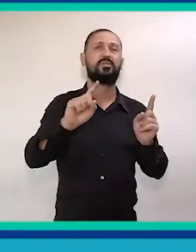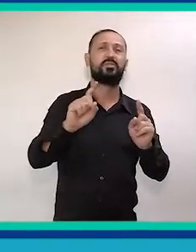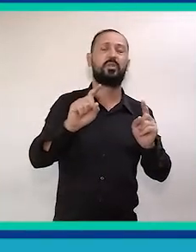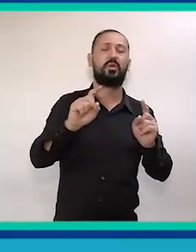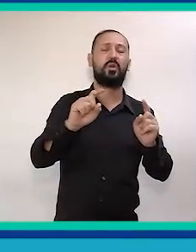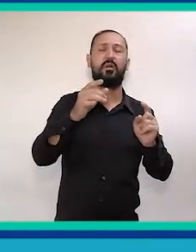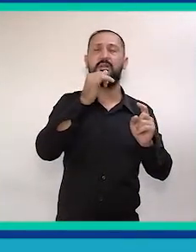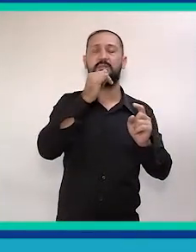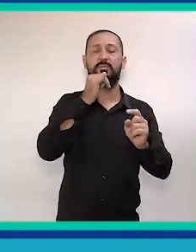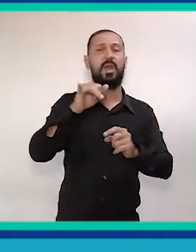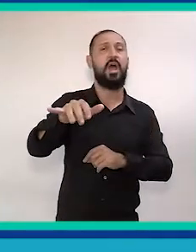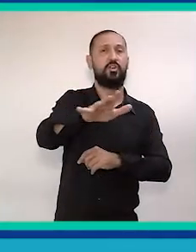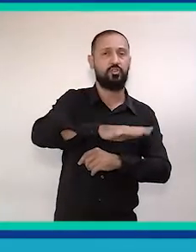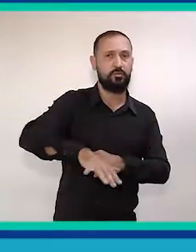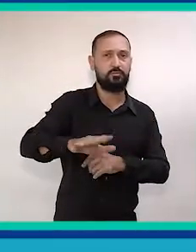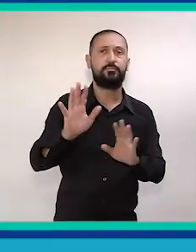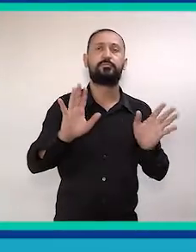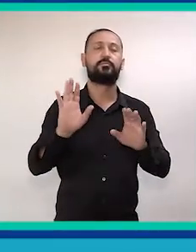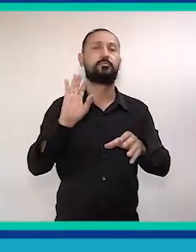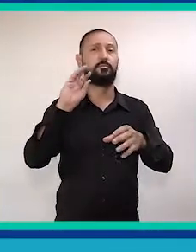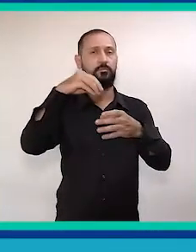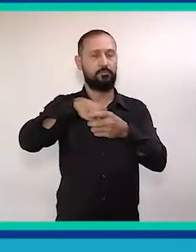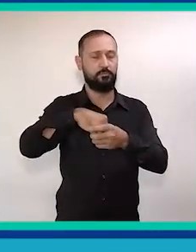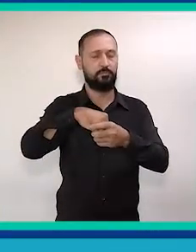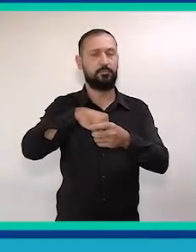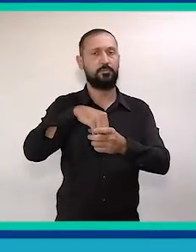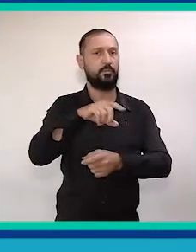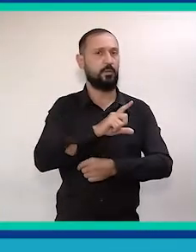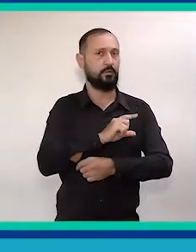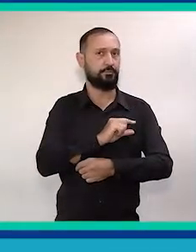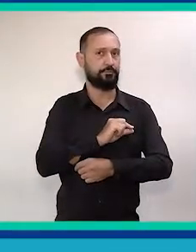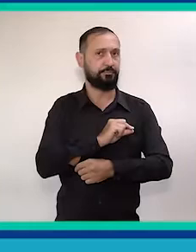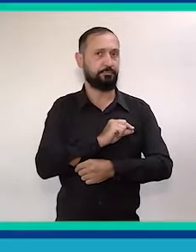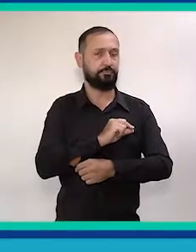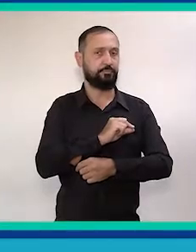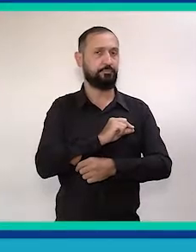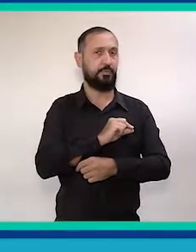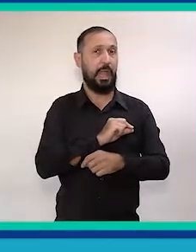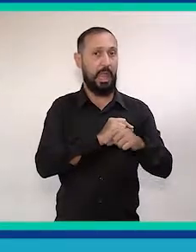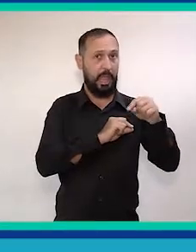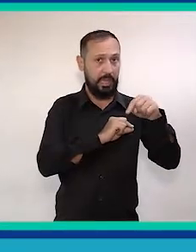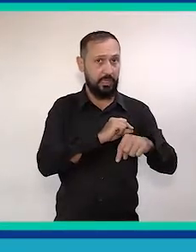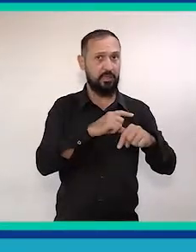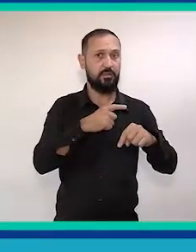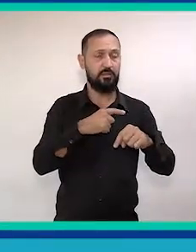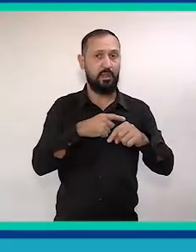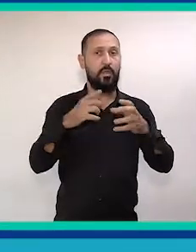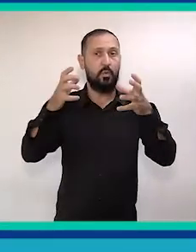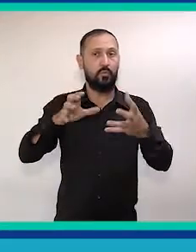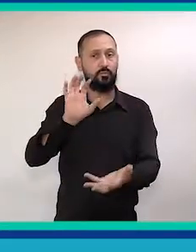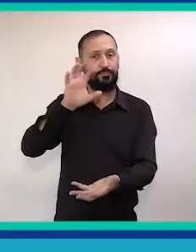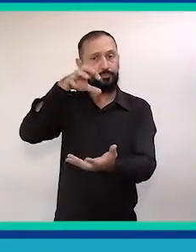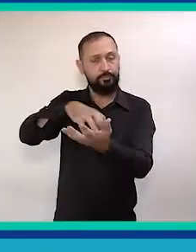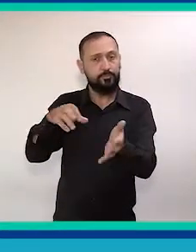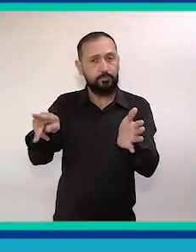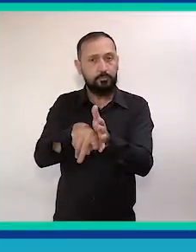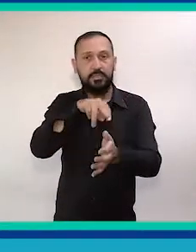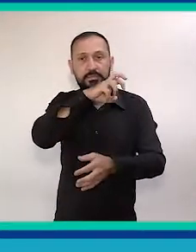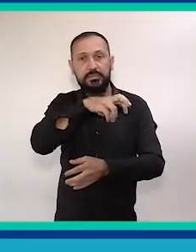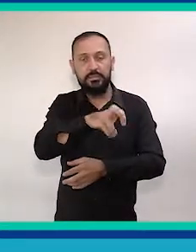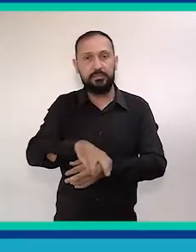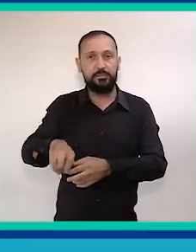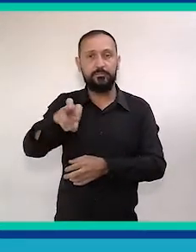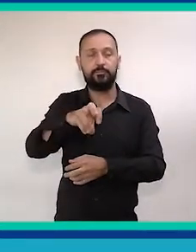Sim e não só regionalizar, porque assim, na instituição aqui na Universidade Católica Dom Bosco, nós temos um